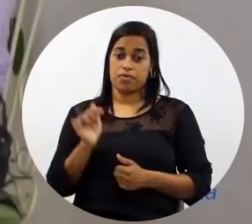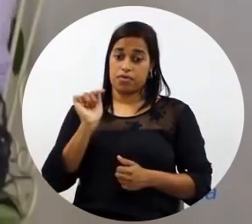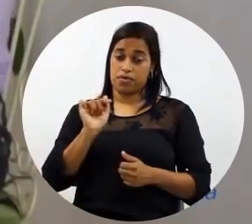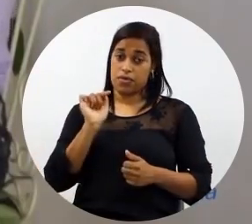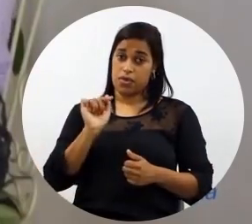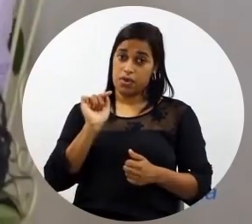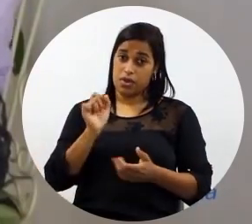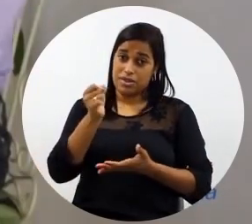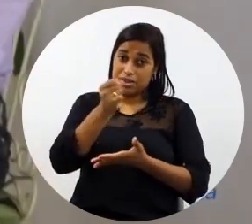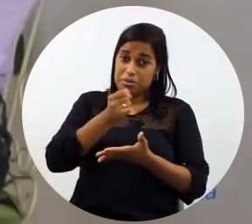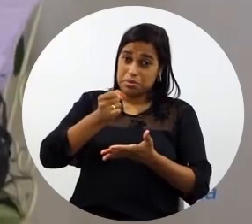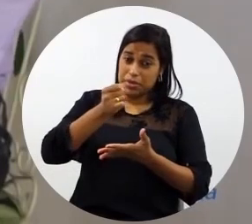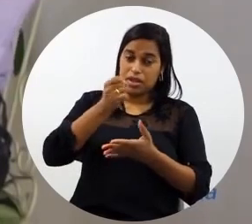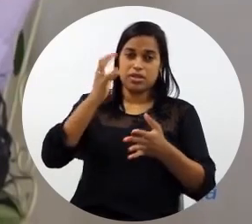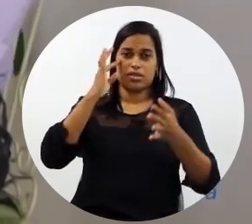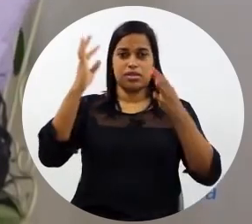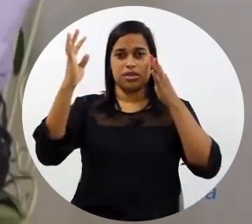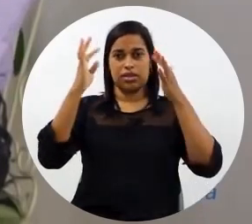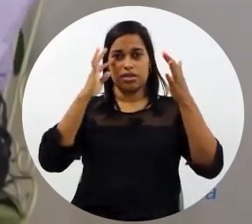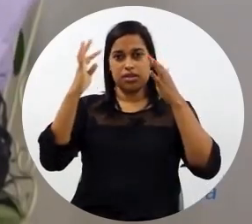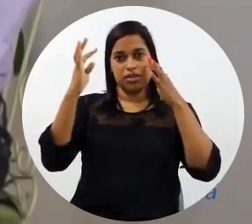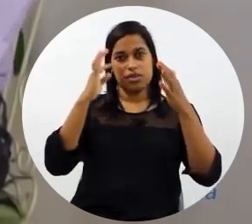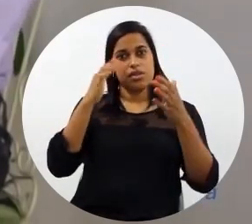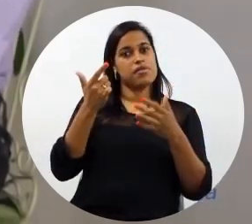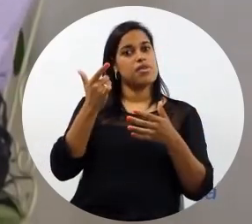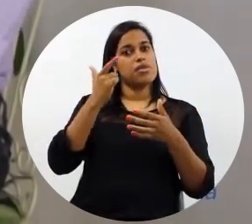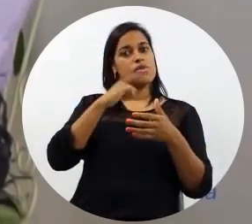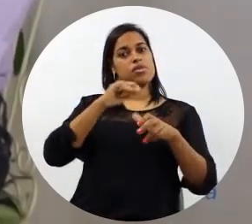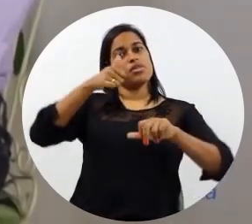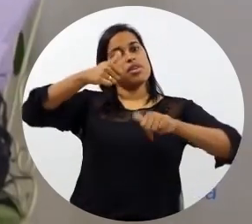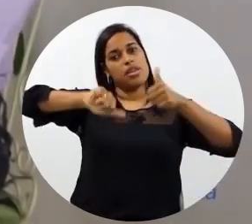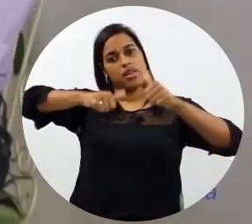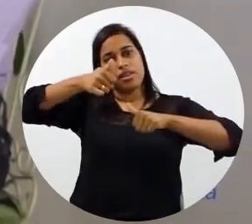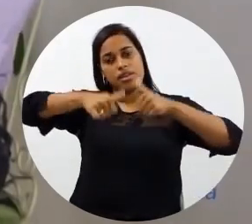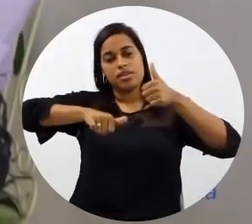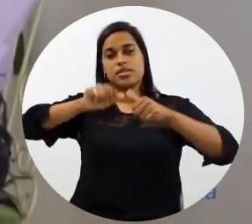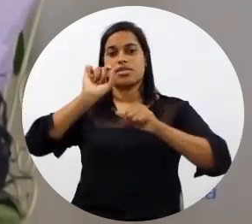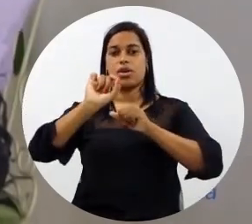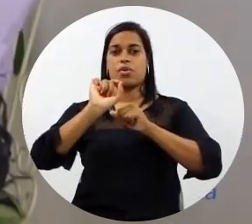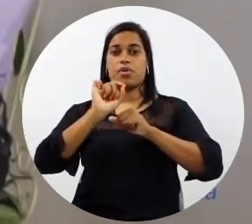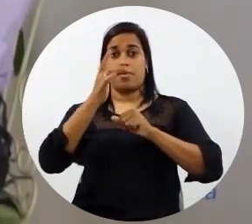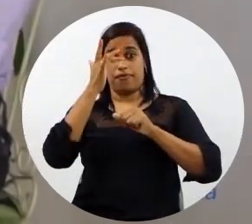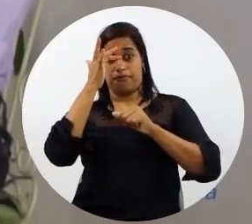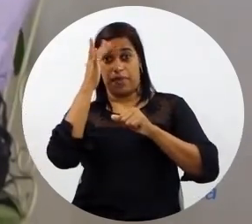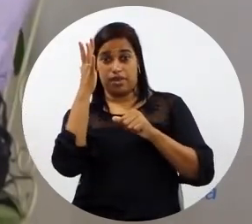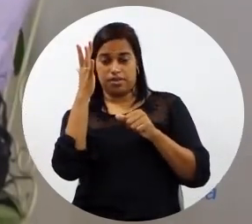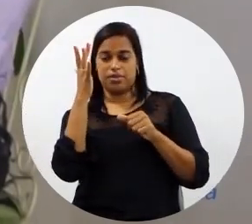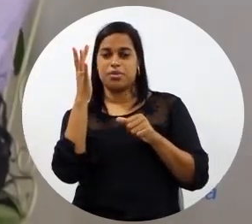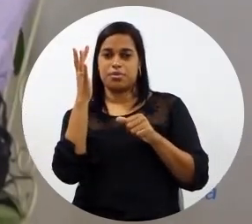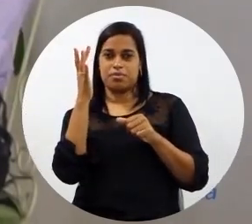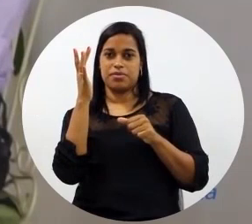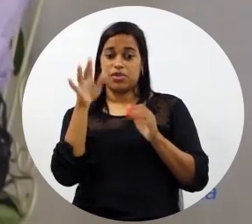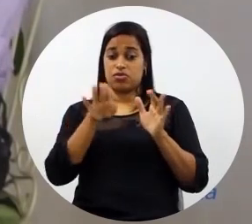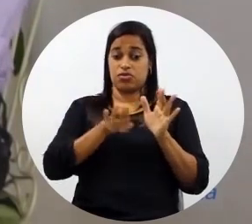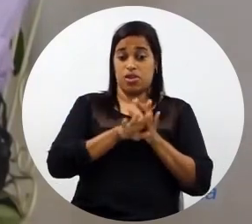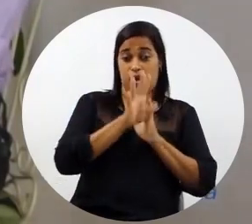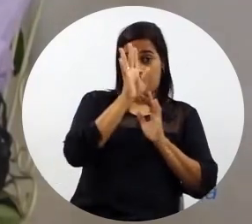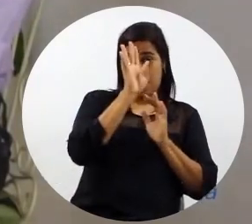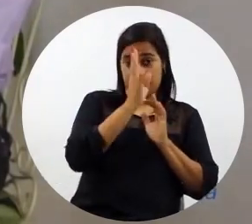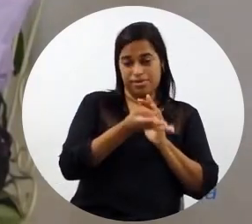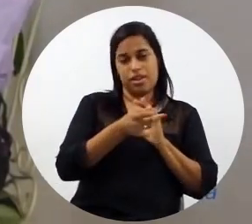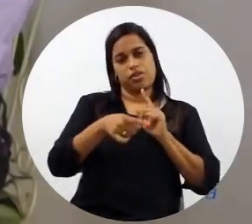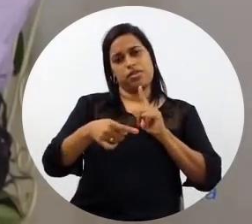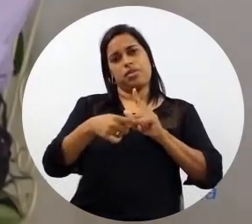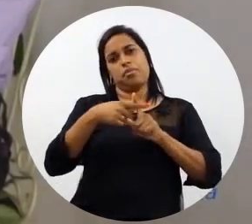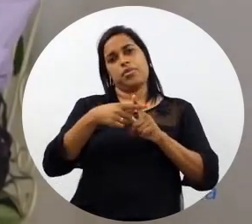Com essa base, né, da teoria ele tendo, ele vai conseguir analisar uma situação muito mais fácil. Né, e chegar a um resultado